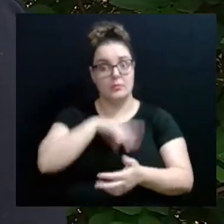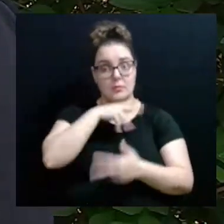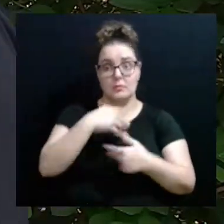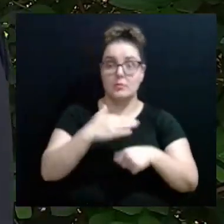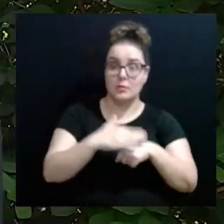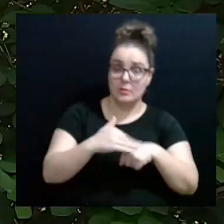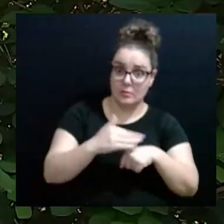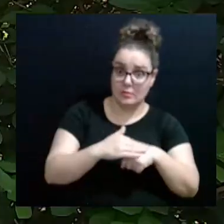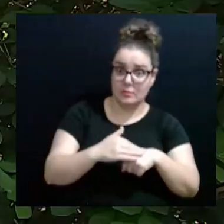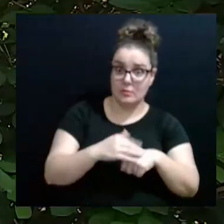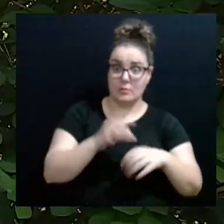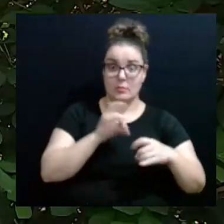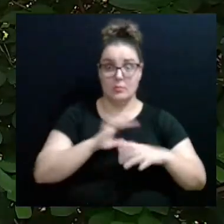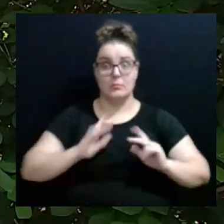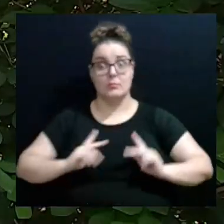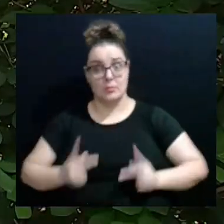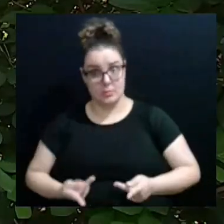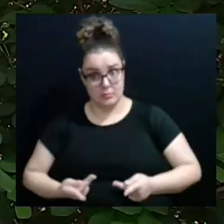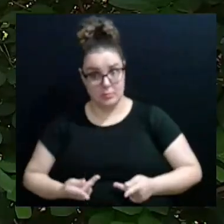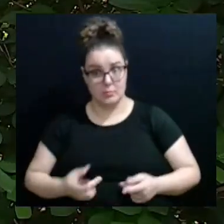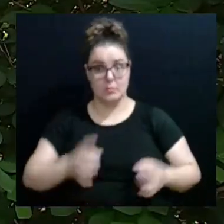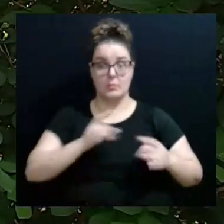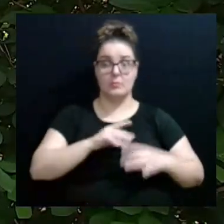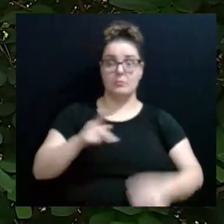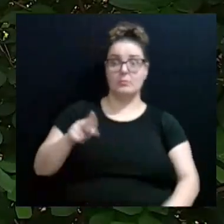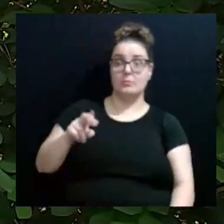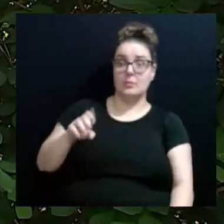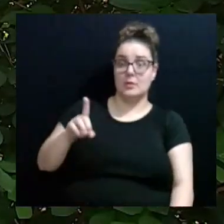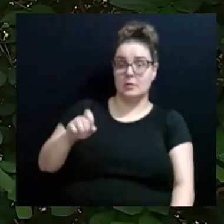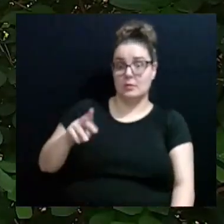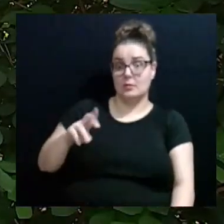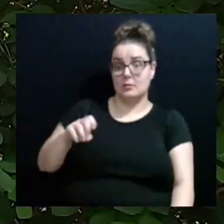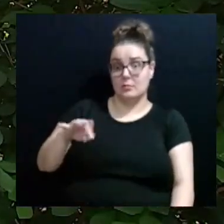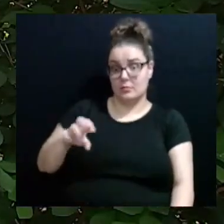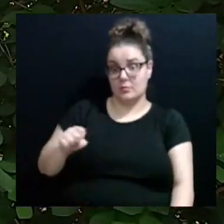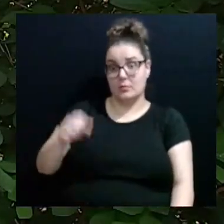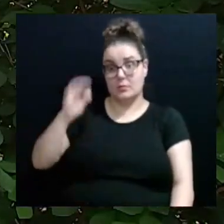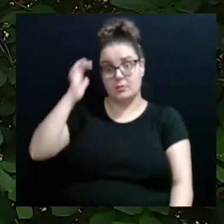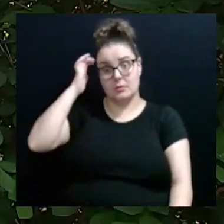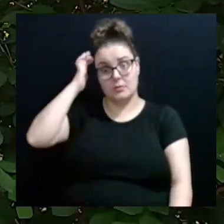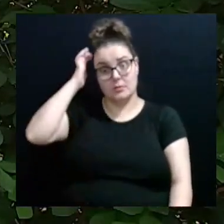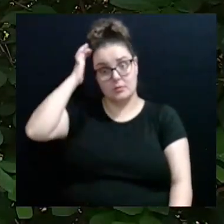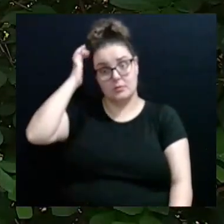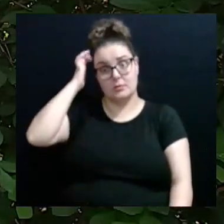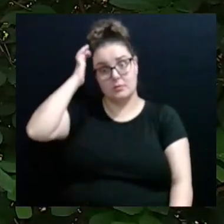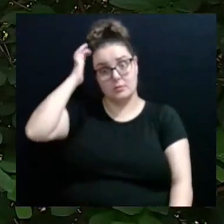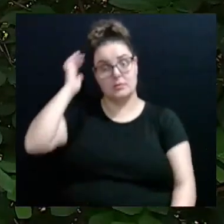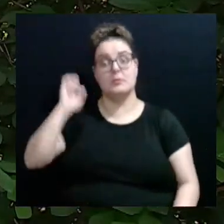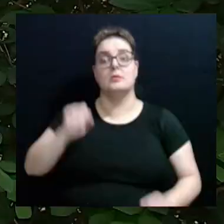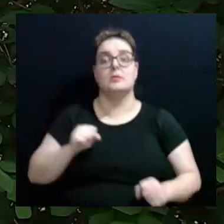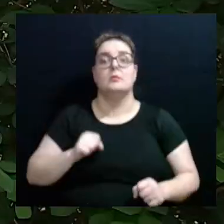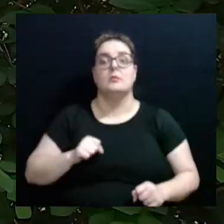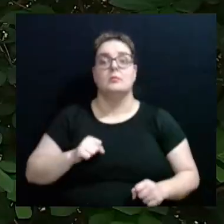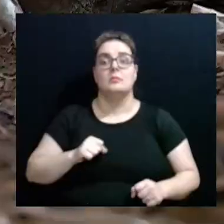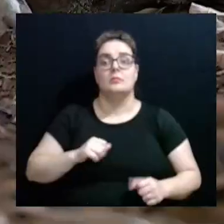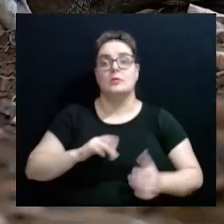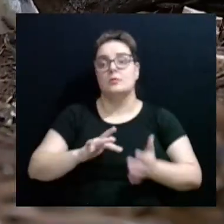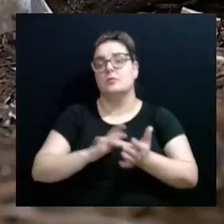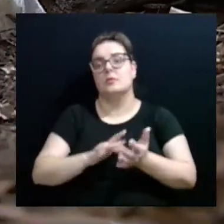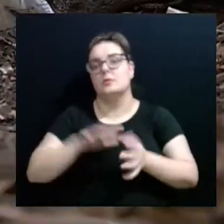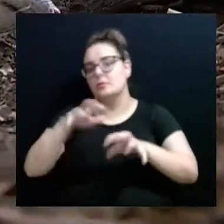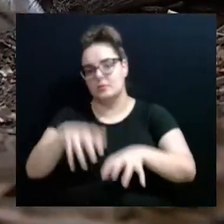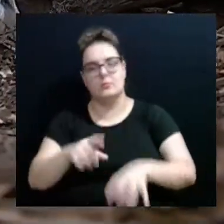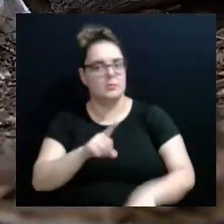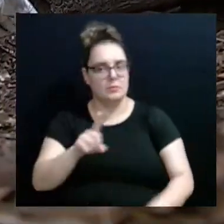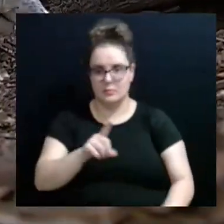de humanos, muito medo de predadores, né? Então, eles têm isso. Então, às vezes, eles podem ameaçar que vão pegar, mas eles não vão pegar as pessoas. O Benzinho é